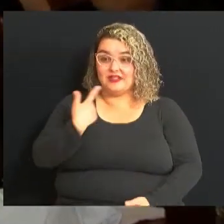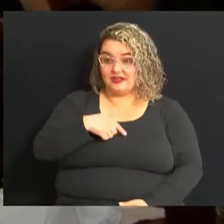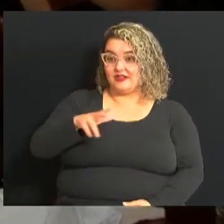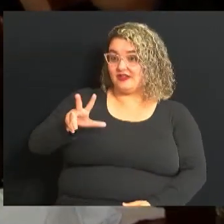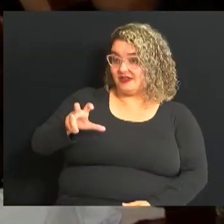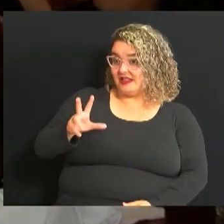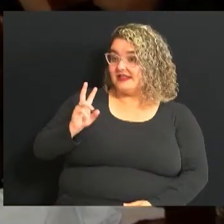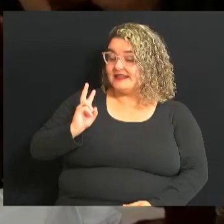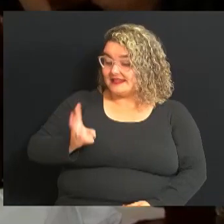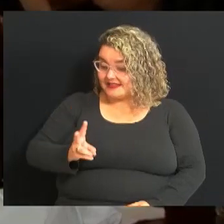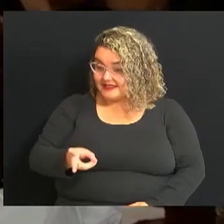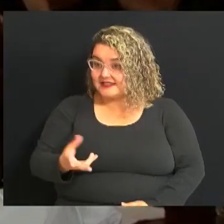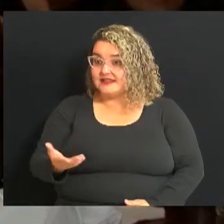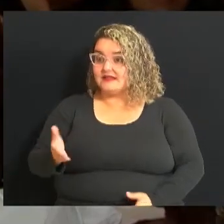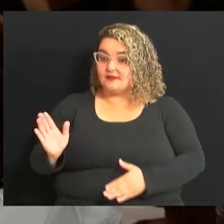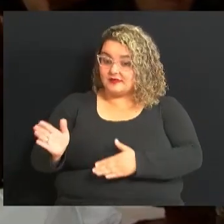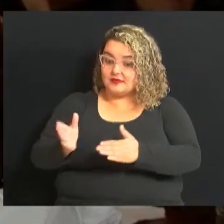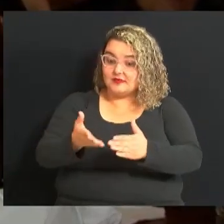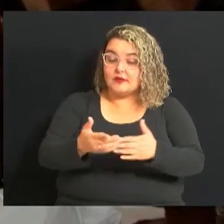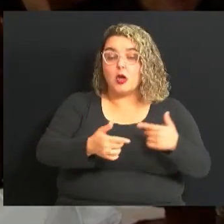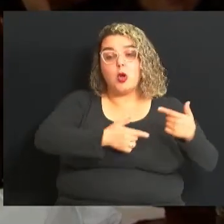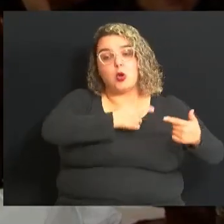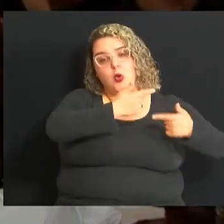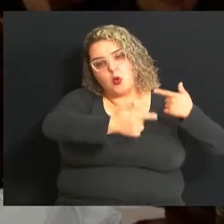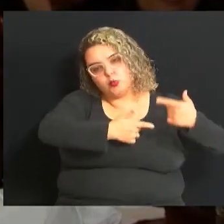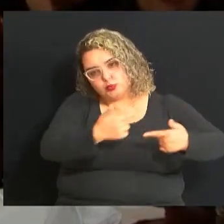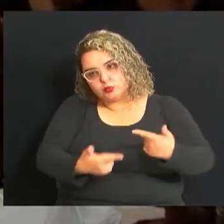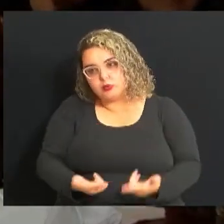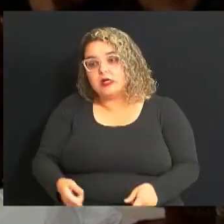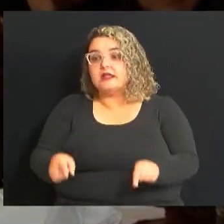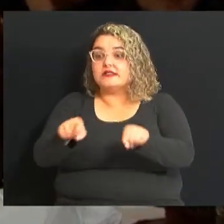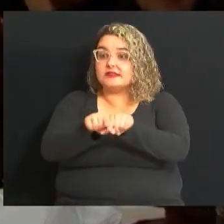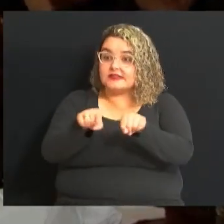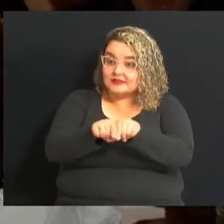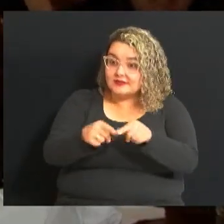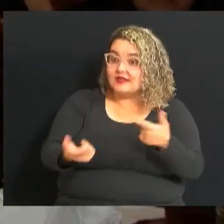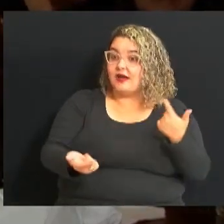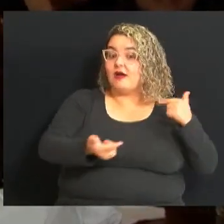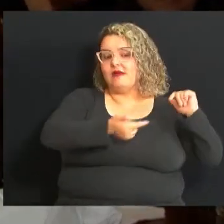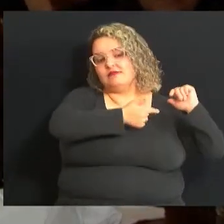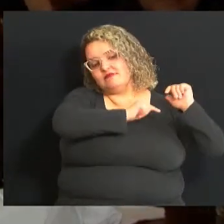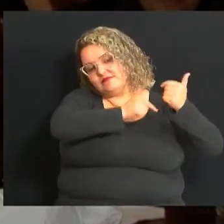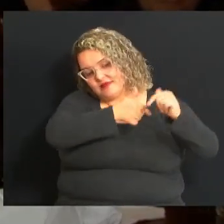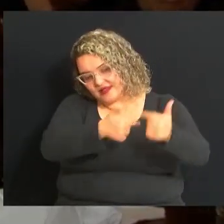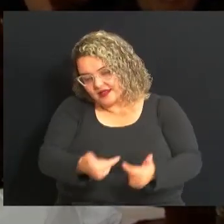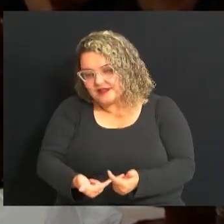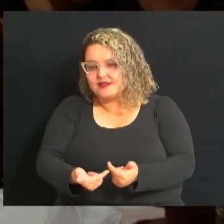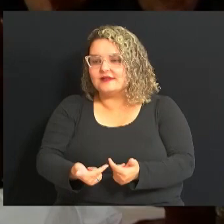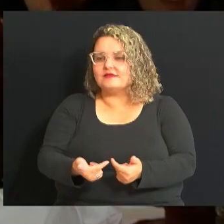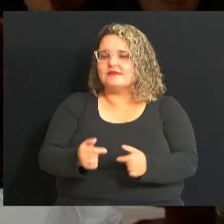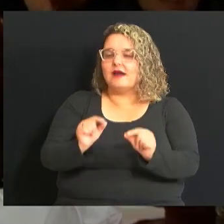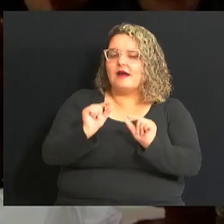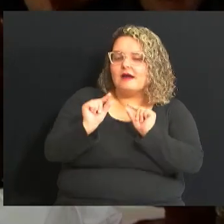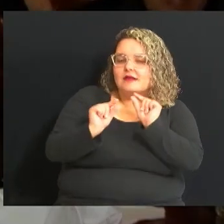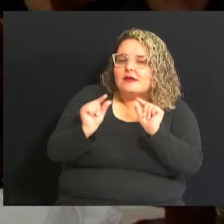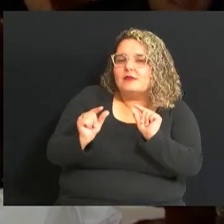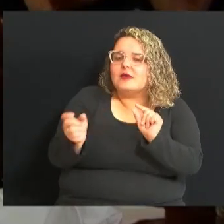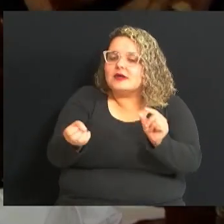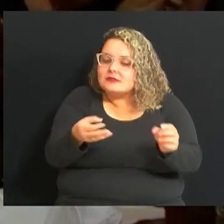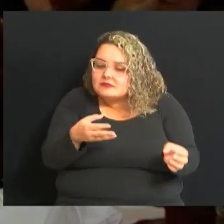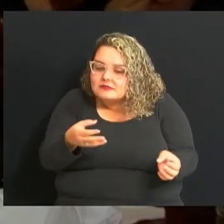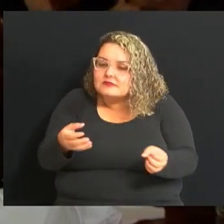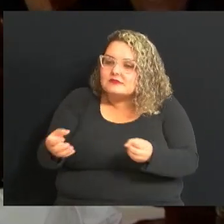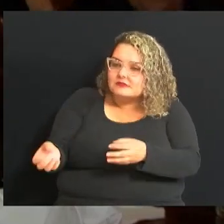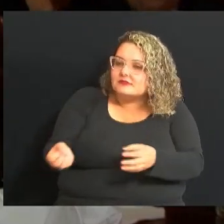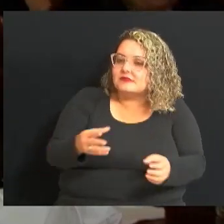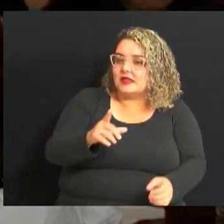vai para um caminho muito clássico, mas que ao mesmo tempo é um clássico que a gente sempre dá uma pitada de inovação, né? Sempre tem